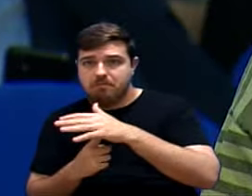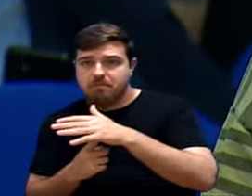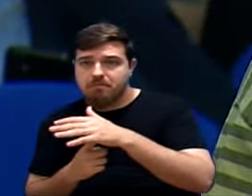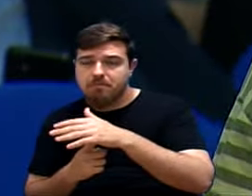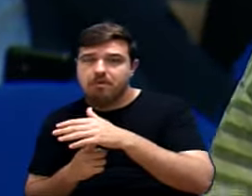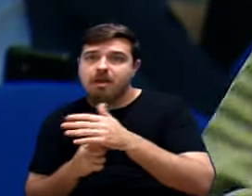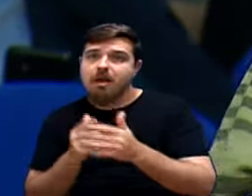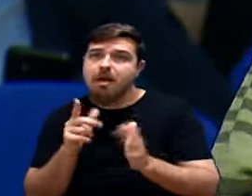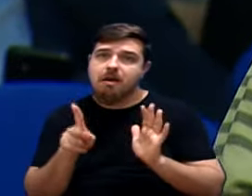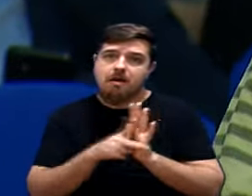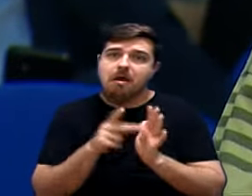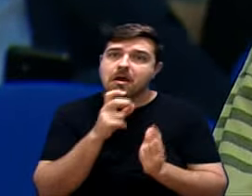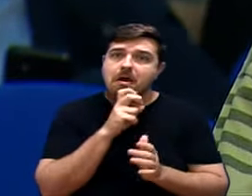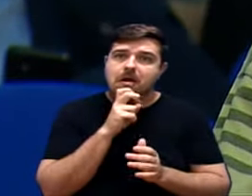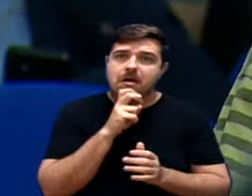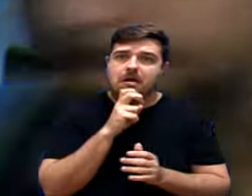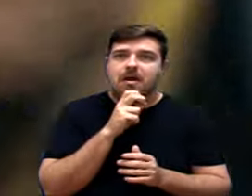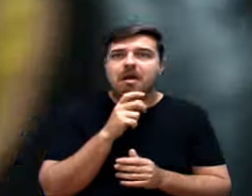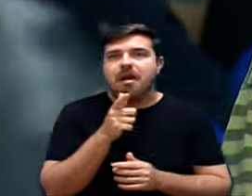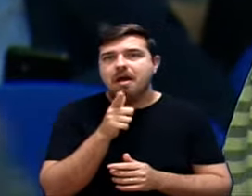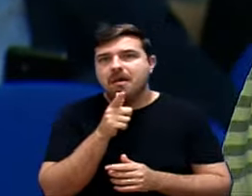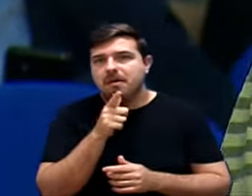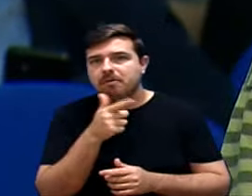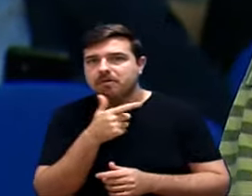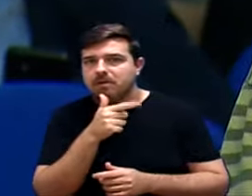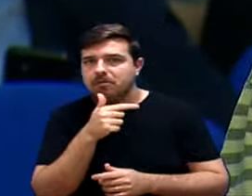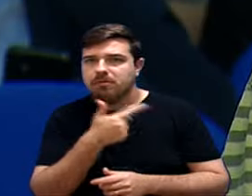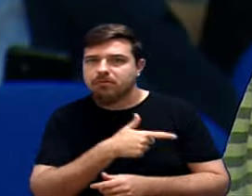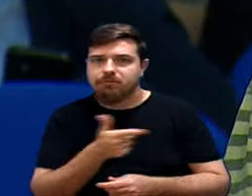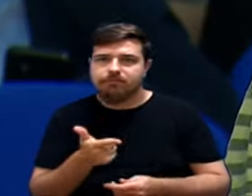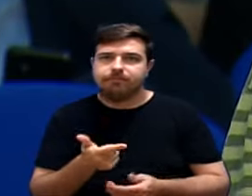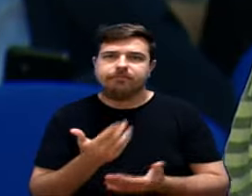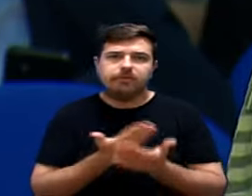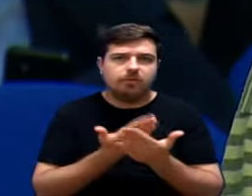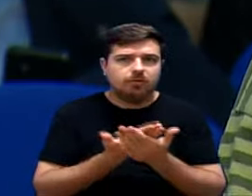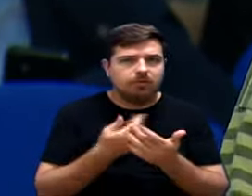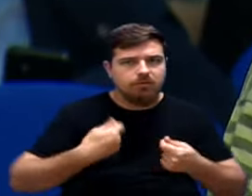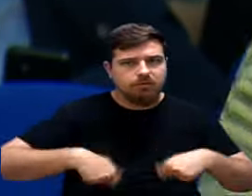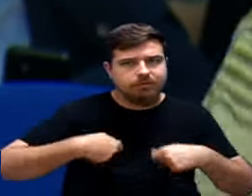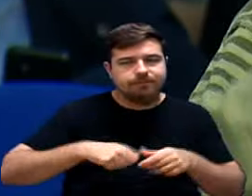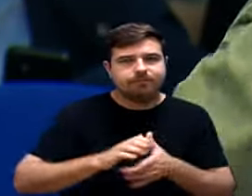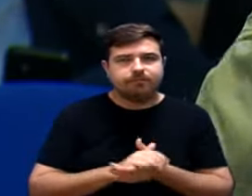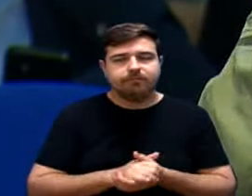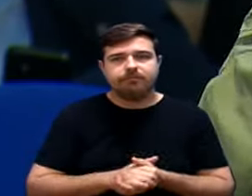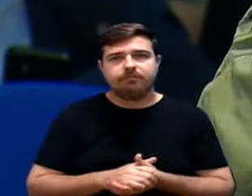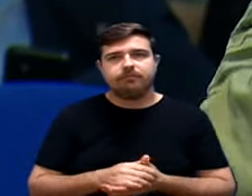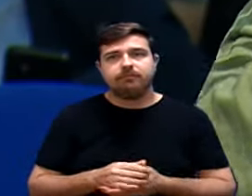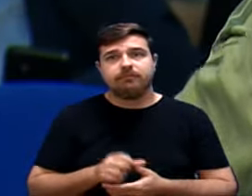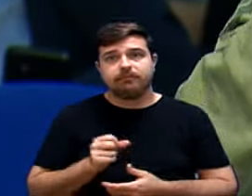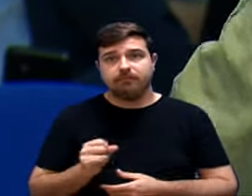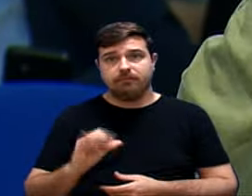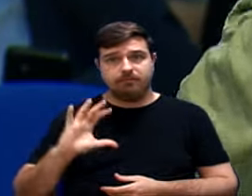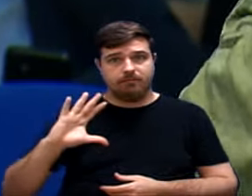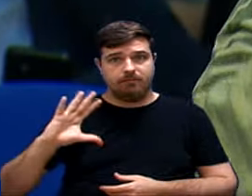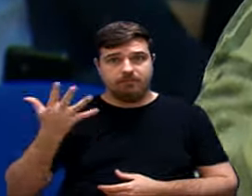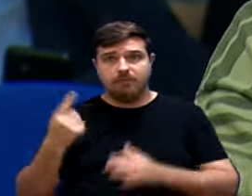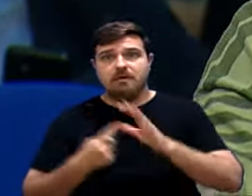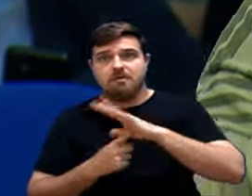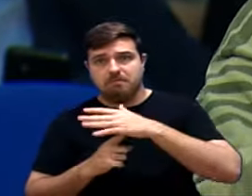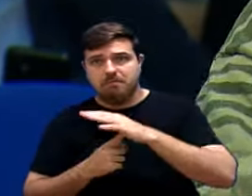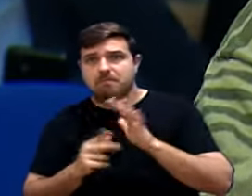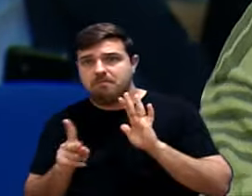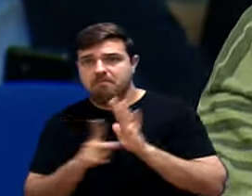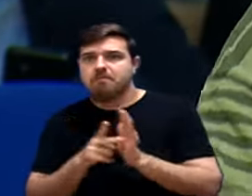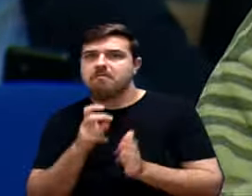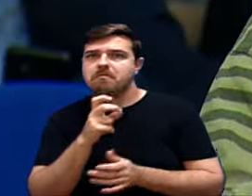ter um parque aquático é brigadeiro tubias né Então queria saber o estudo sobre isso né E se porventura esse Parque Aquático porque